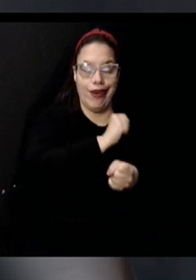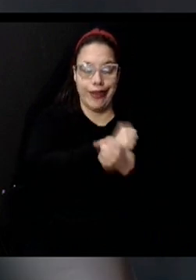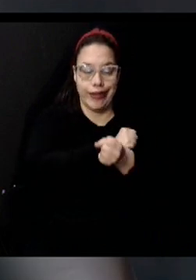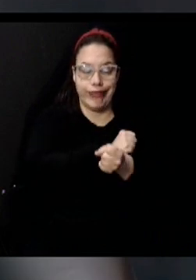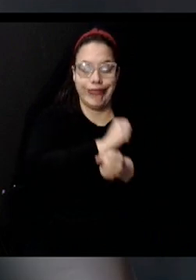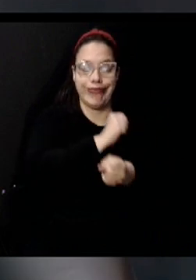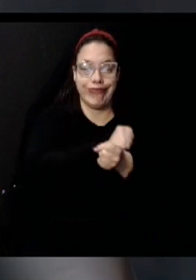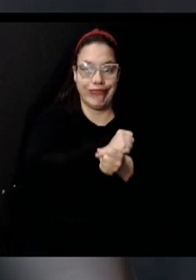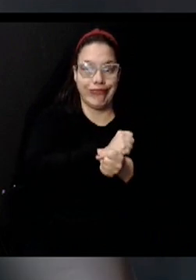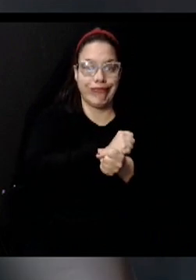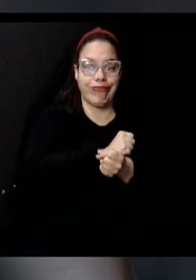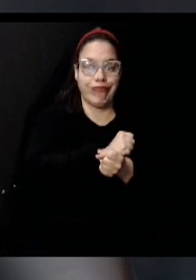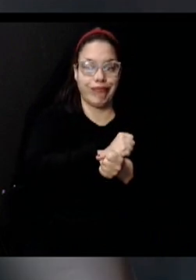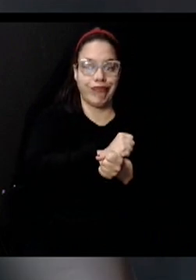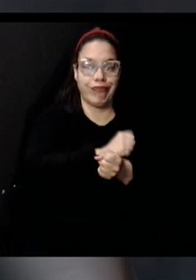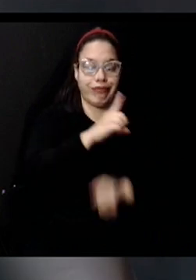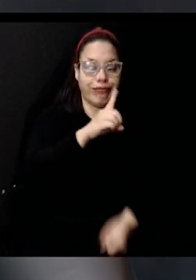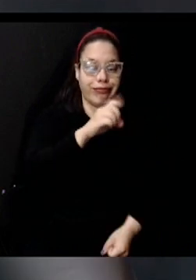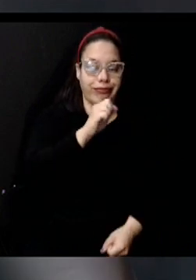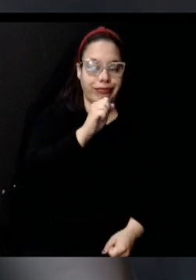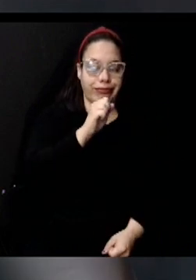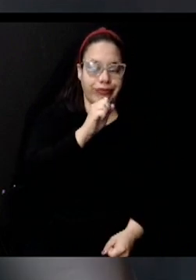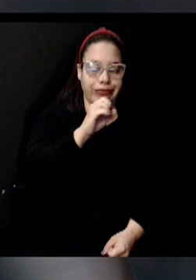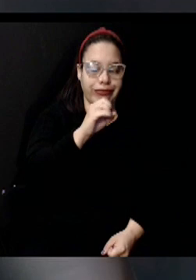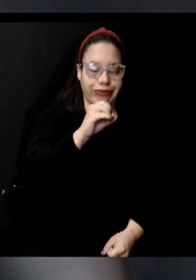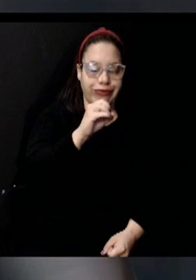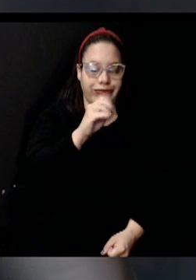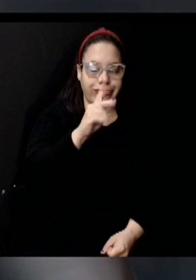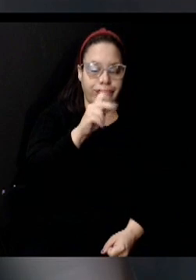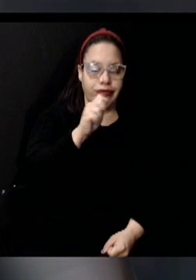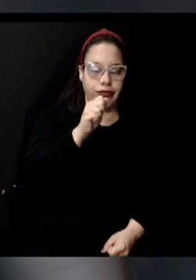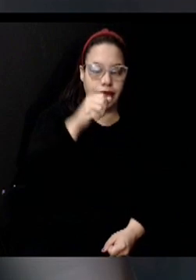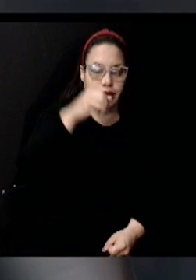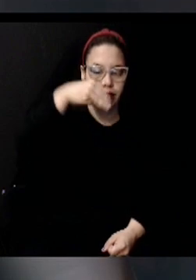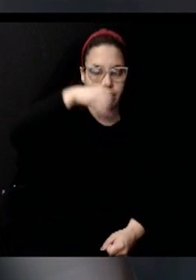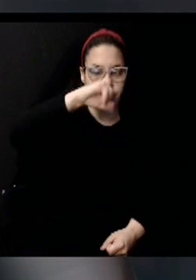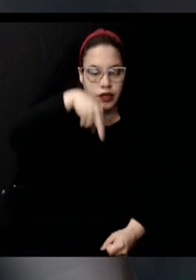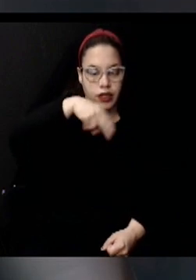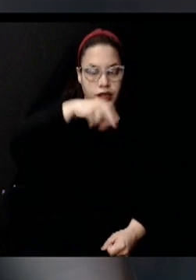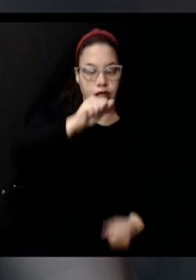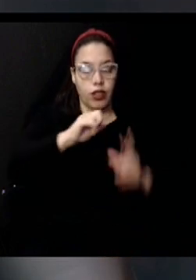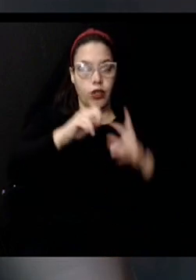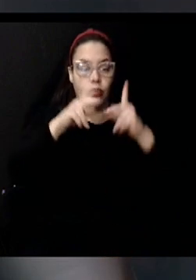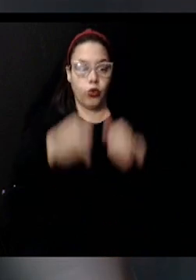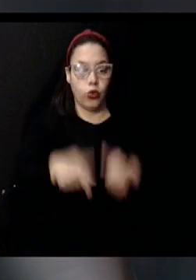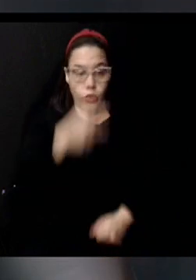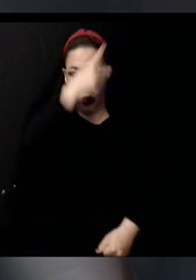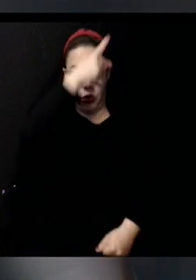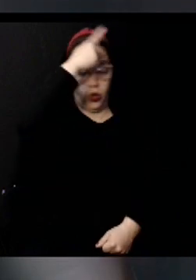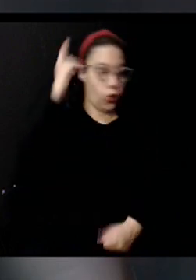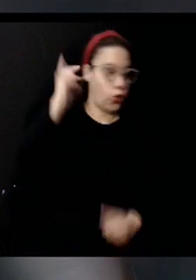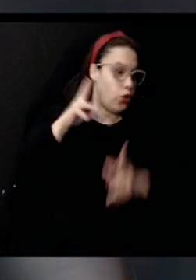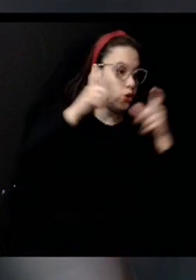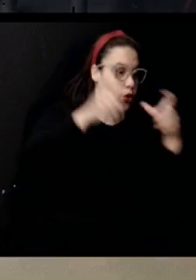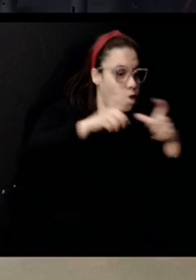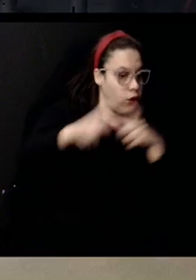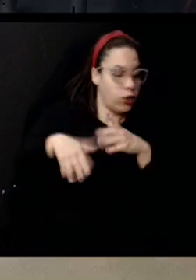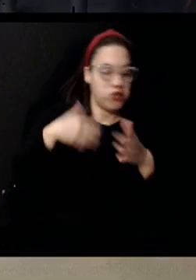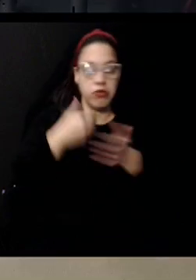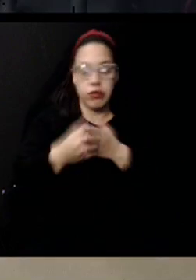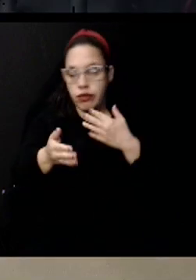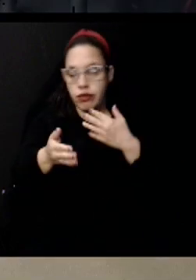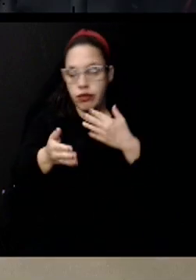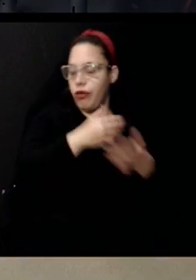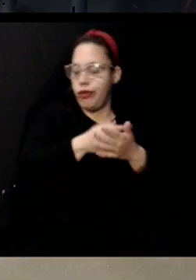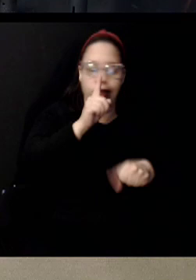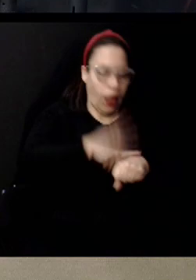da dopamina. Então a pessoa passa a reclamar de tudo e de todos, né, o tempo todo. É uma além do vício,